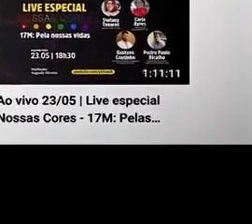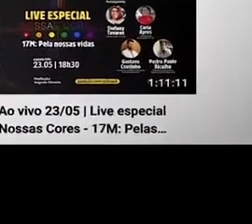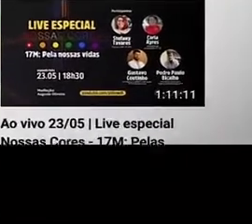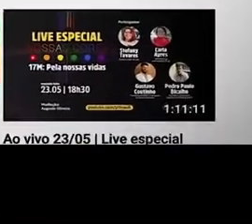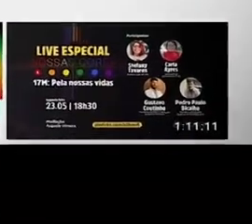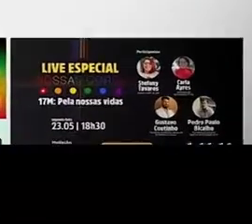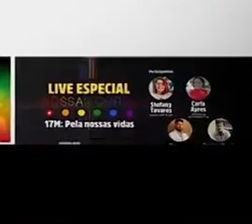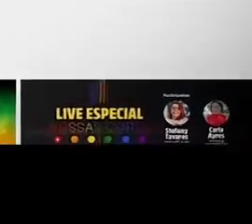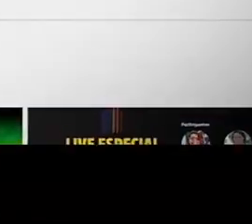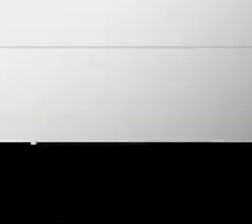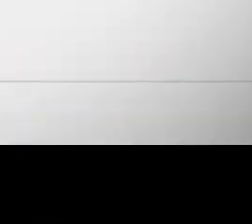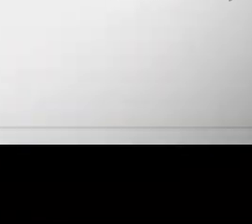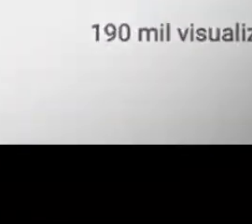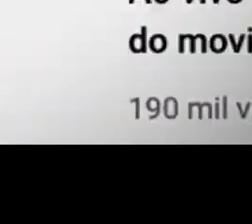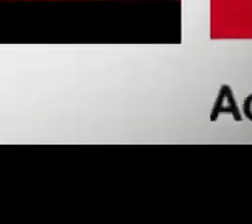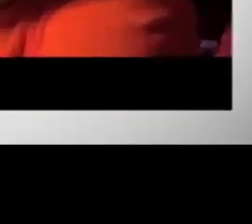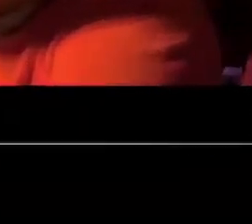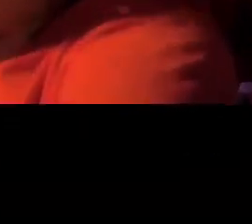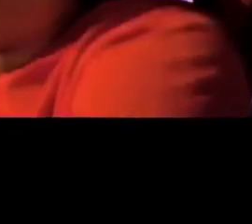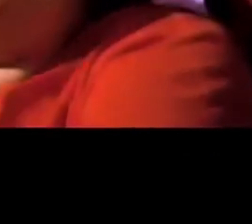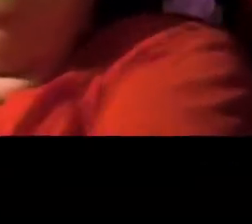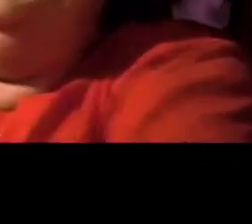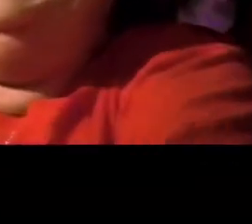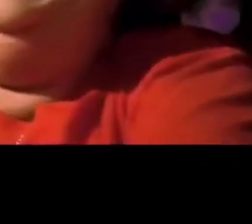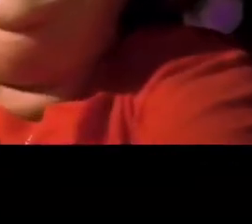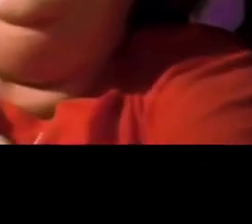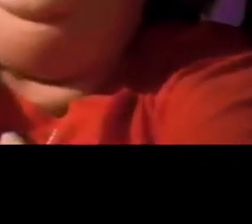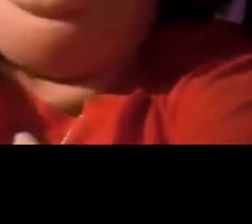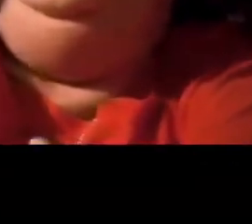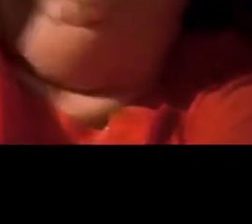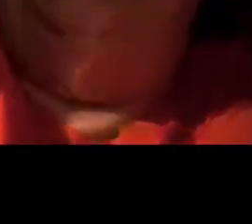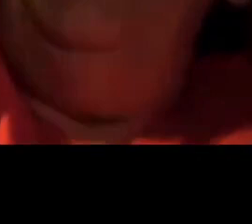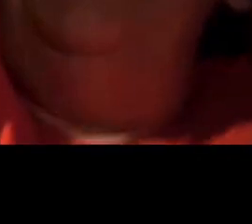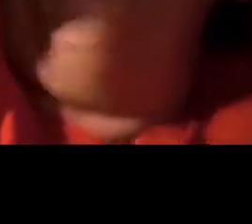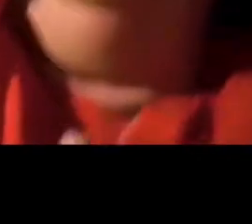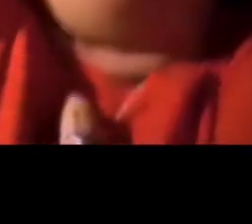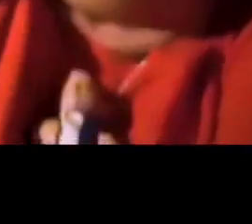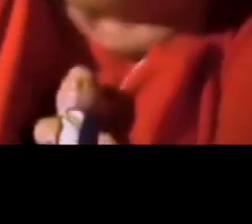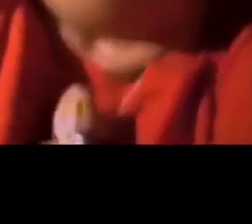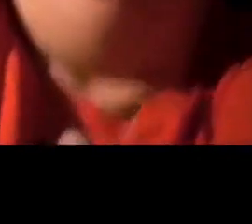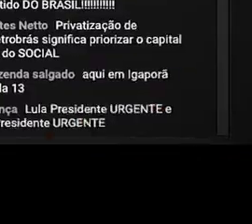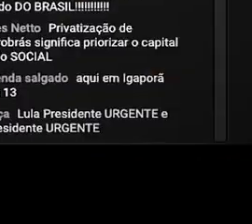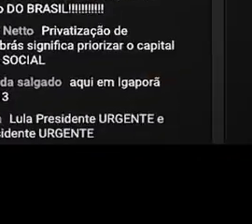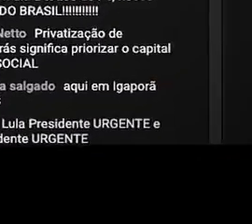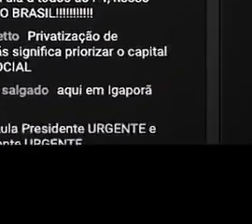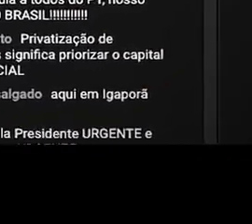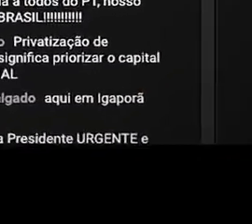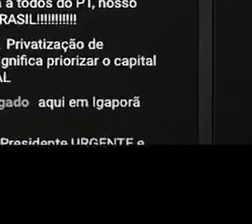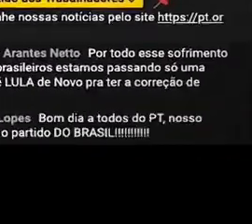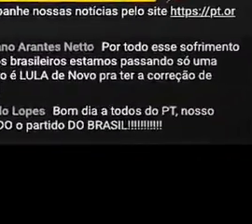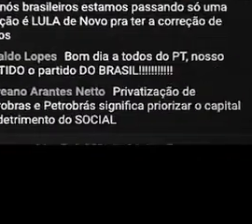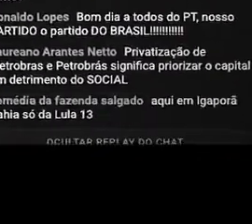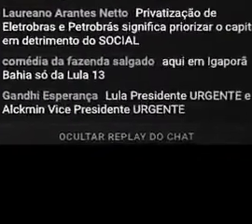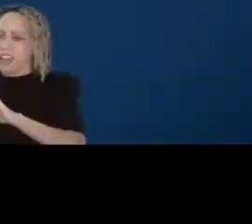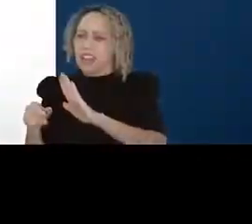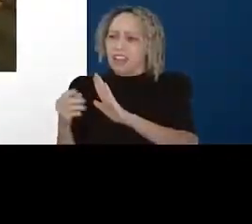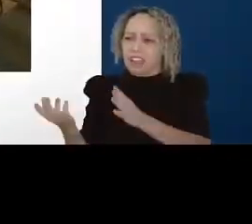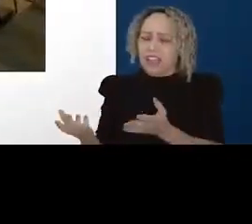Assim, pautamos e somos pautados pela voz das ruas e das